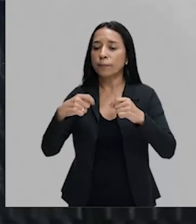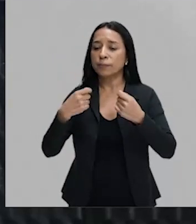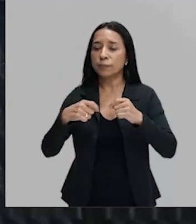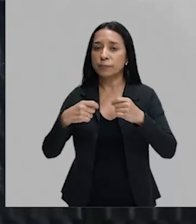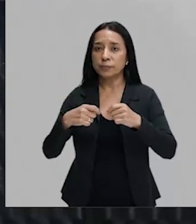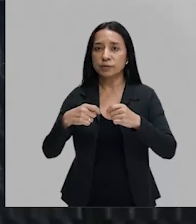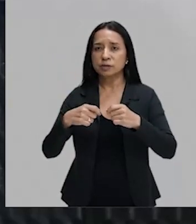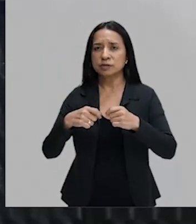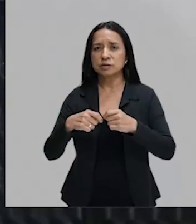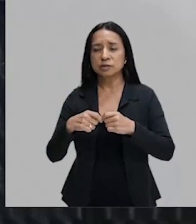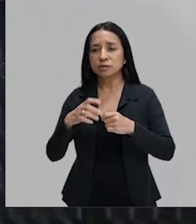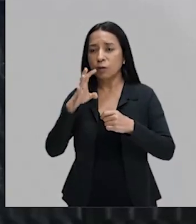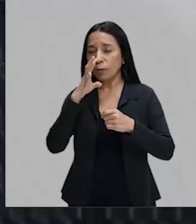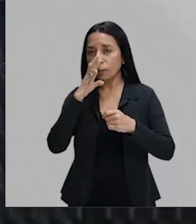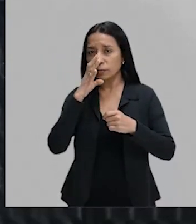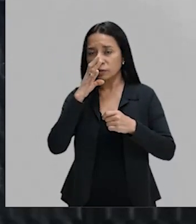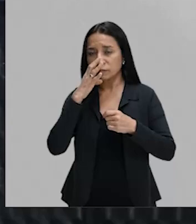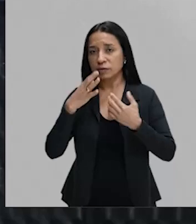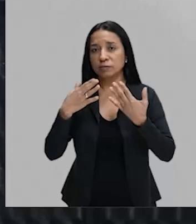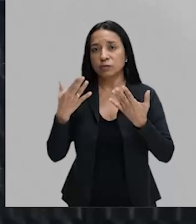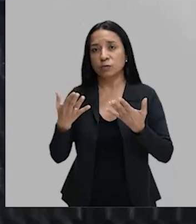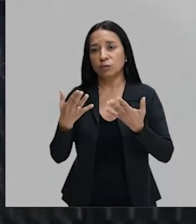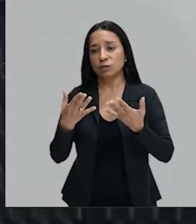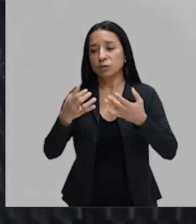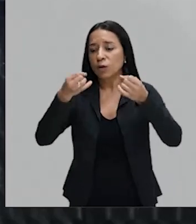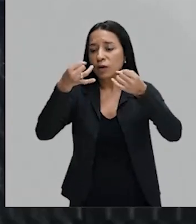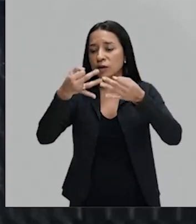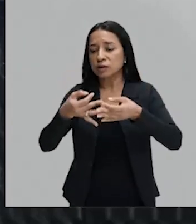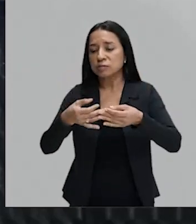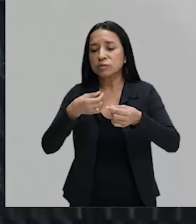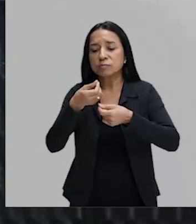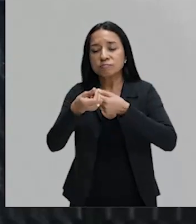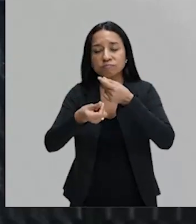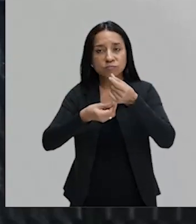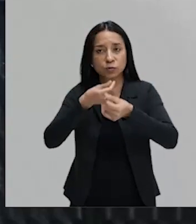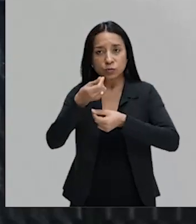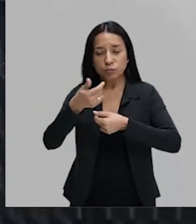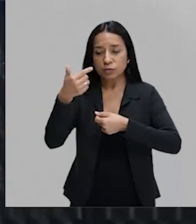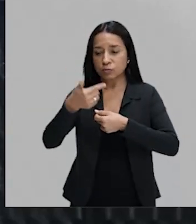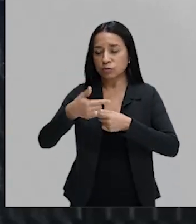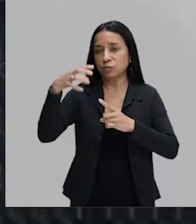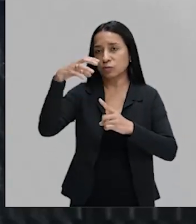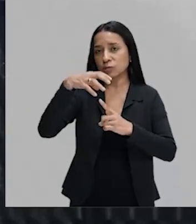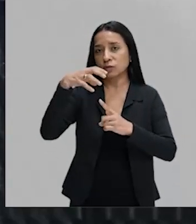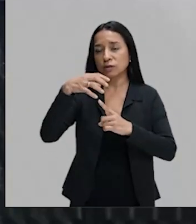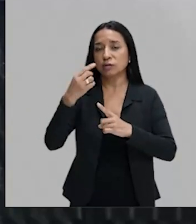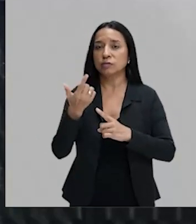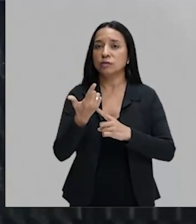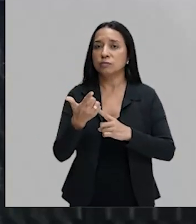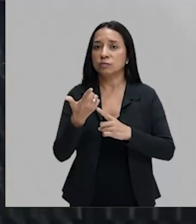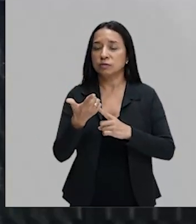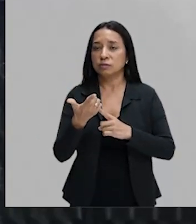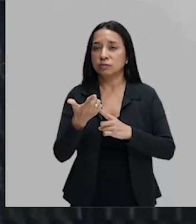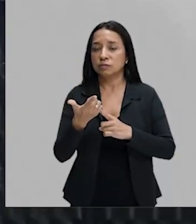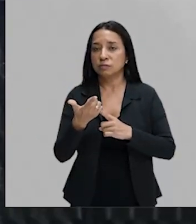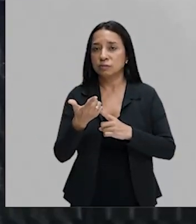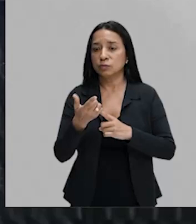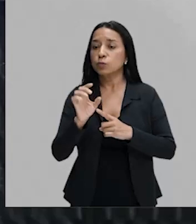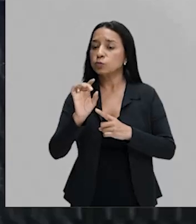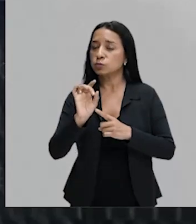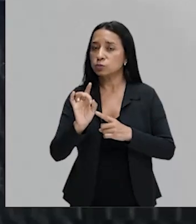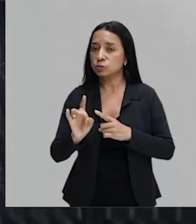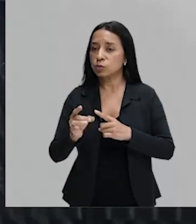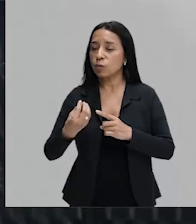observar que quando você fala da economia do Segundo Reinado, não temos apenas